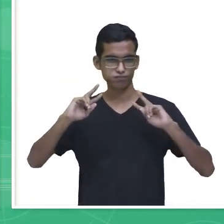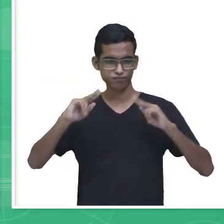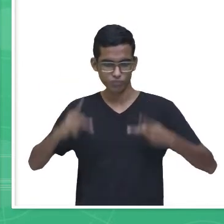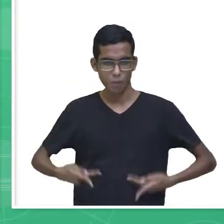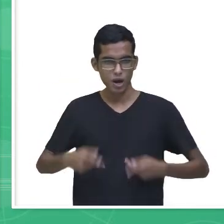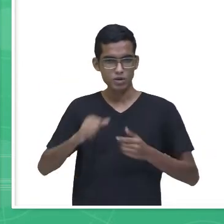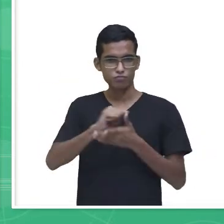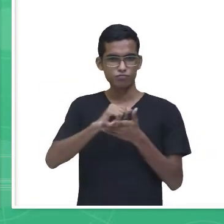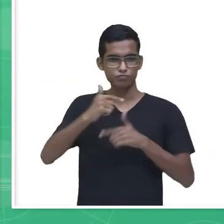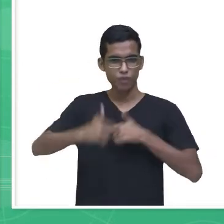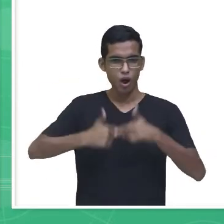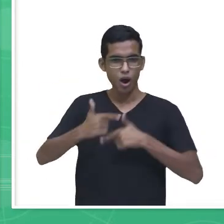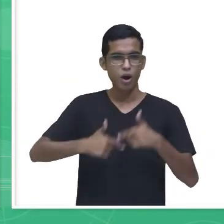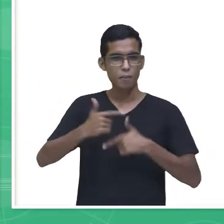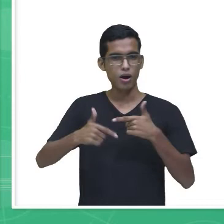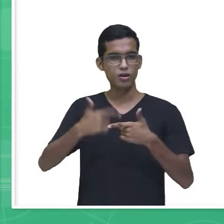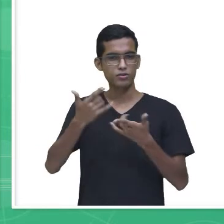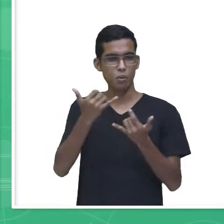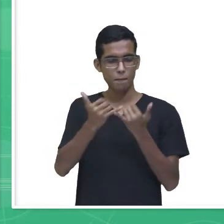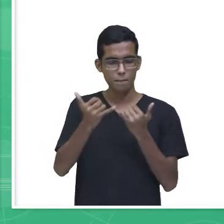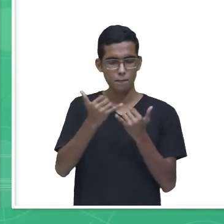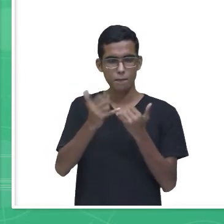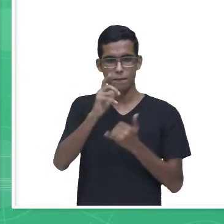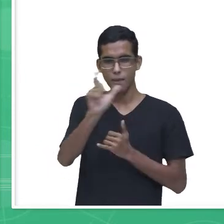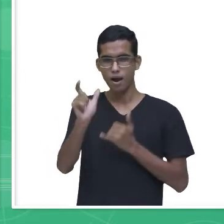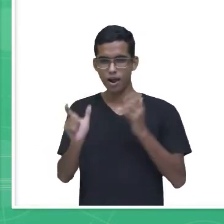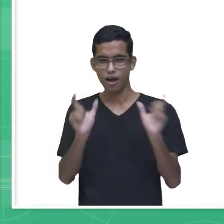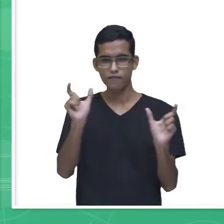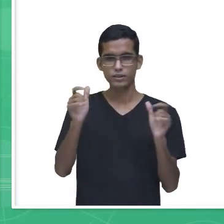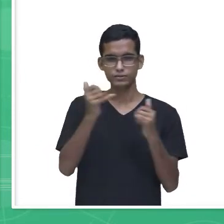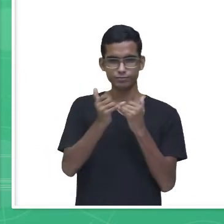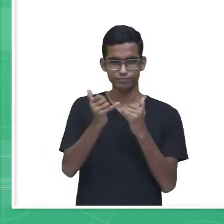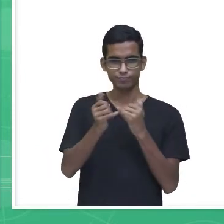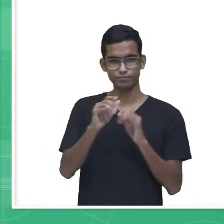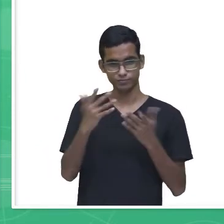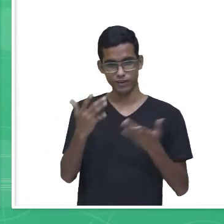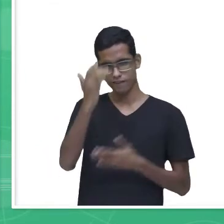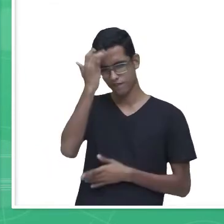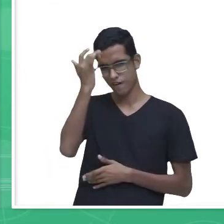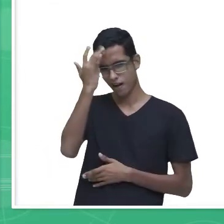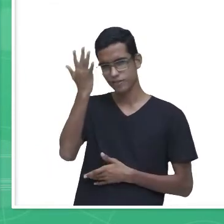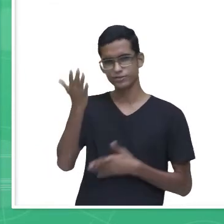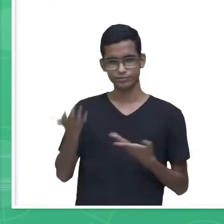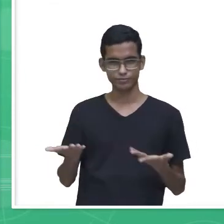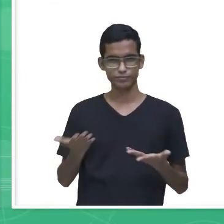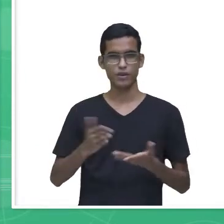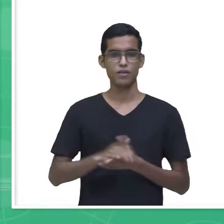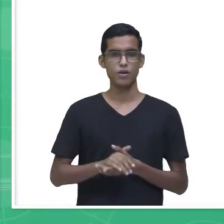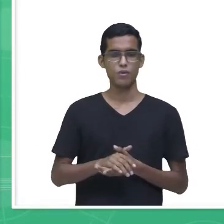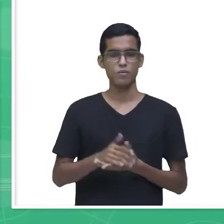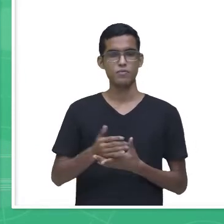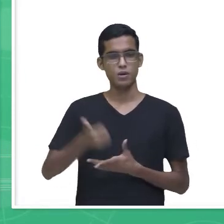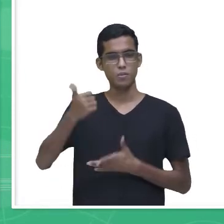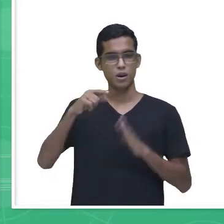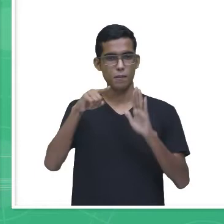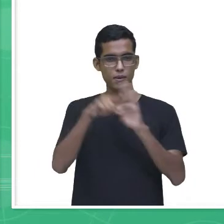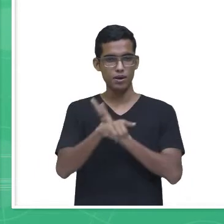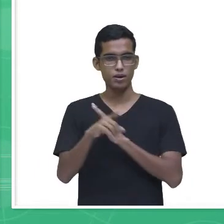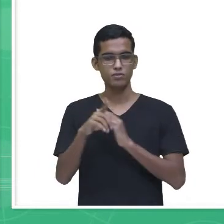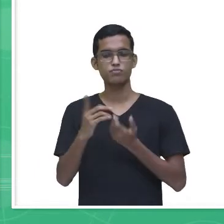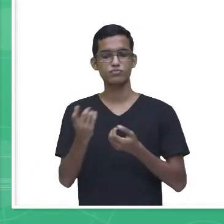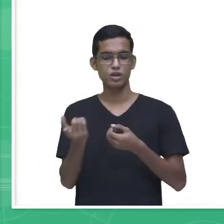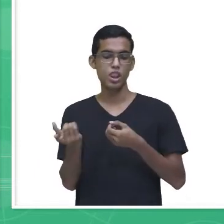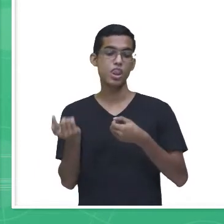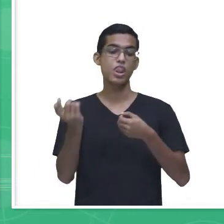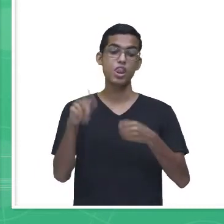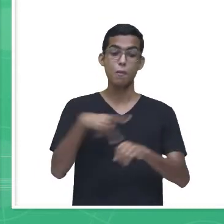concentrar a leitura nessa parte do texto. Fácil, né, gente, quando faz dessa forma. A gente lê primeiro a pergunta, então, volta no texto e encontra,